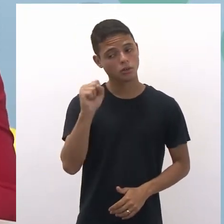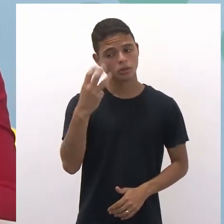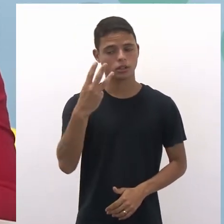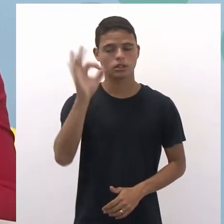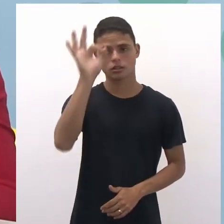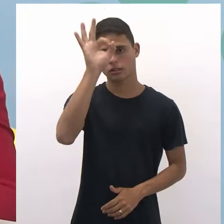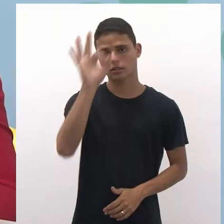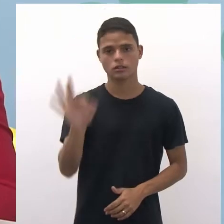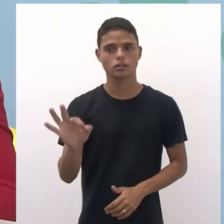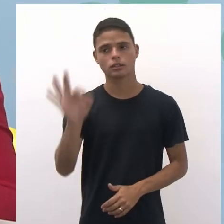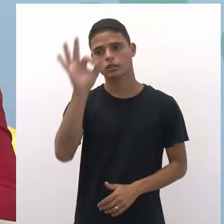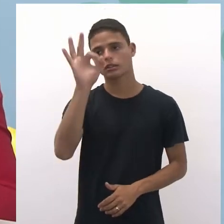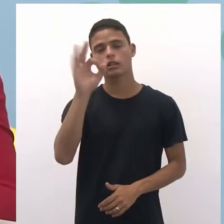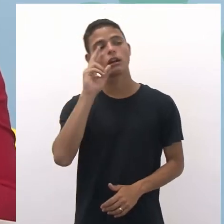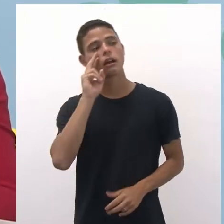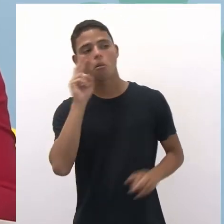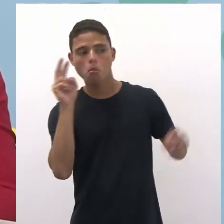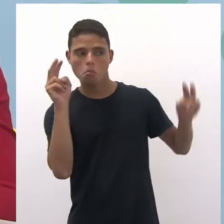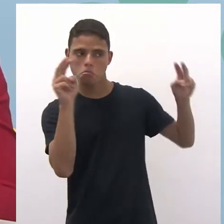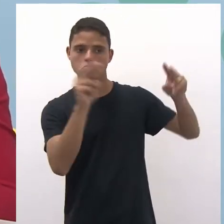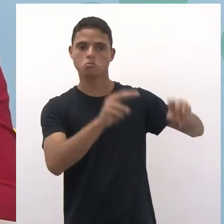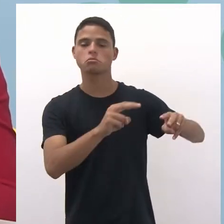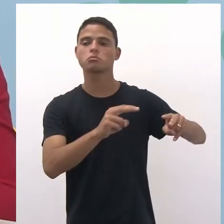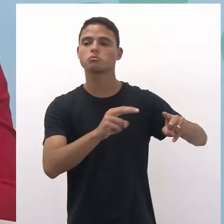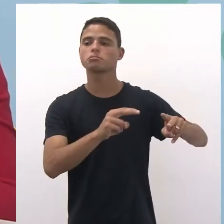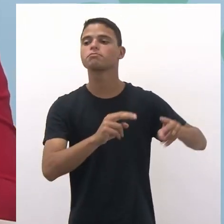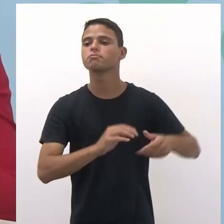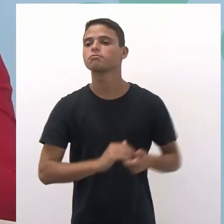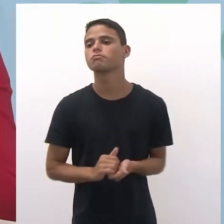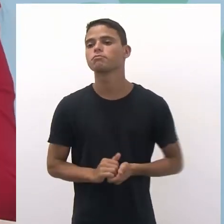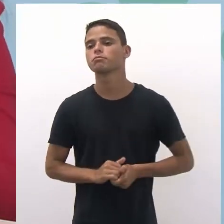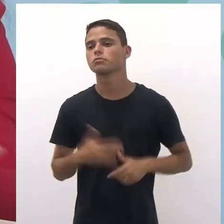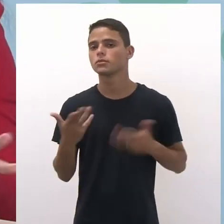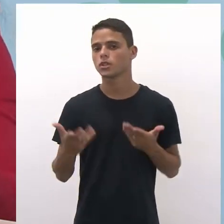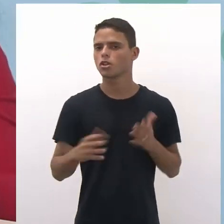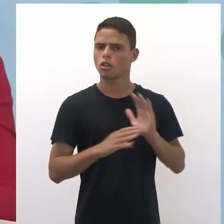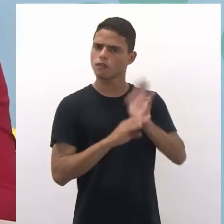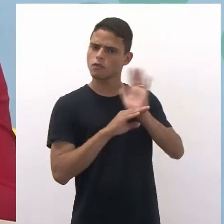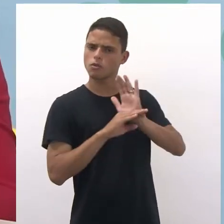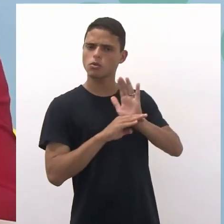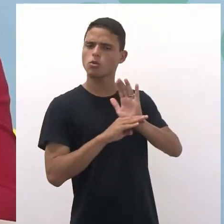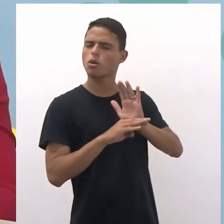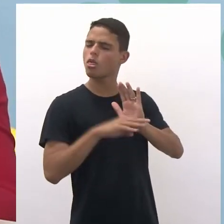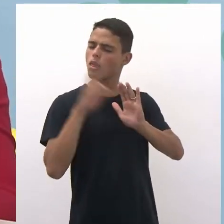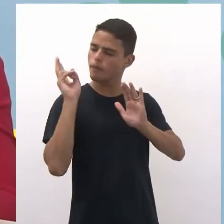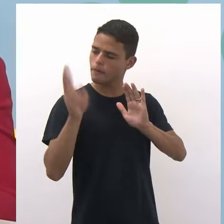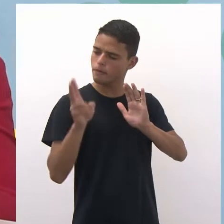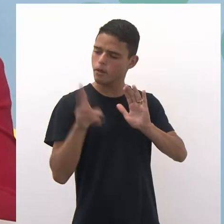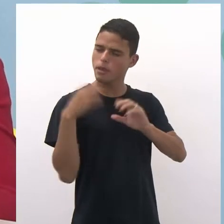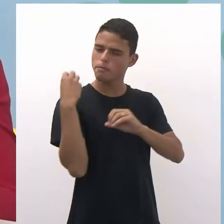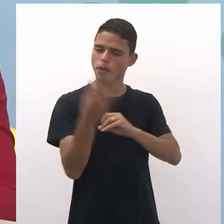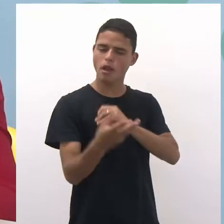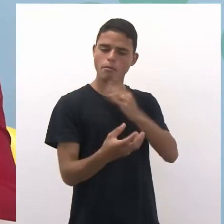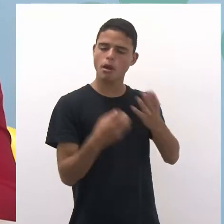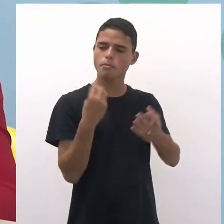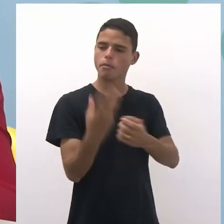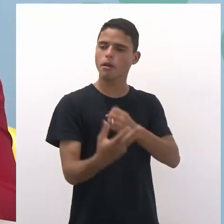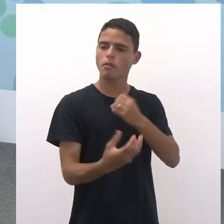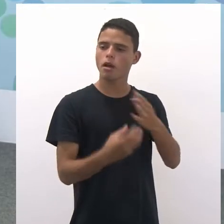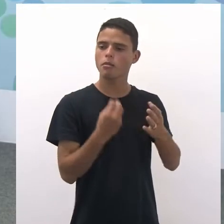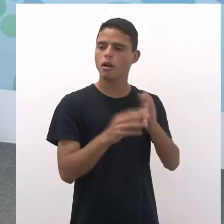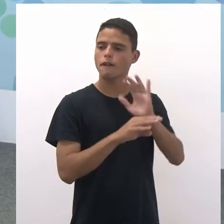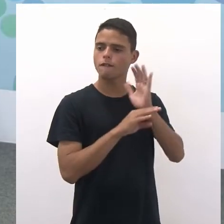83% por meio da visão, aprendem mais por meio da visão. Então, eu só vou passar vídeos, né? 2 aulas de sociologia